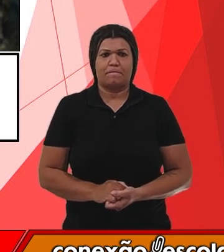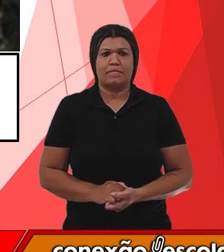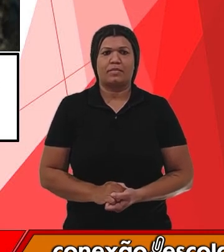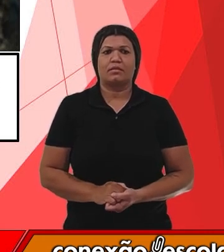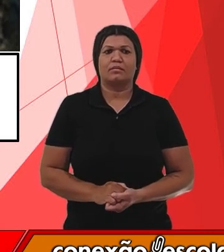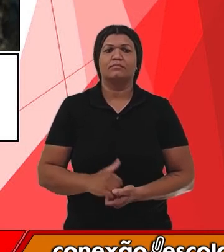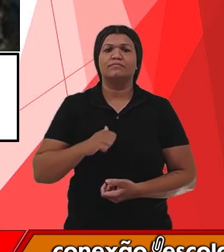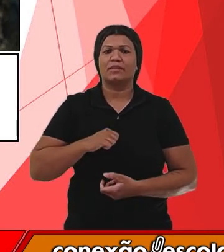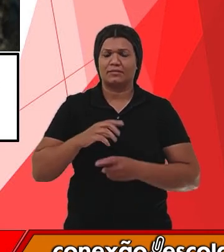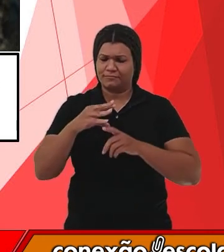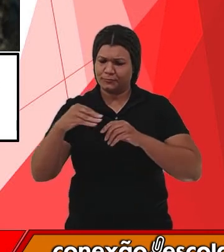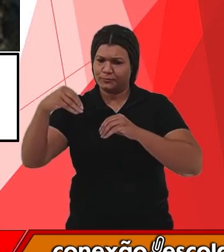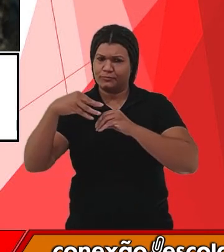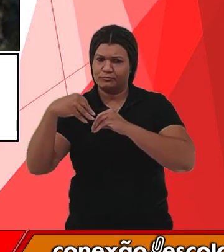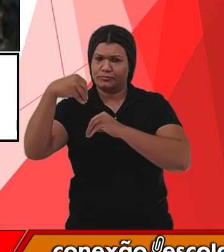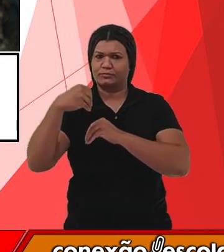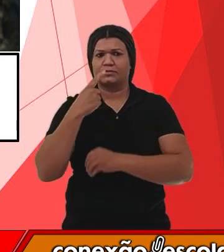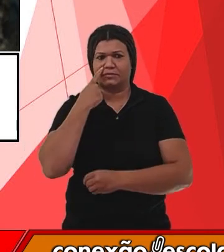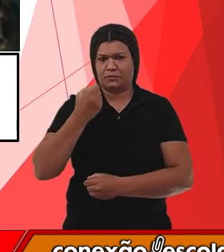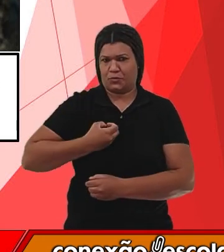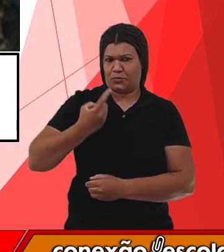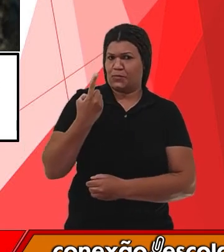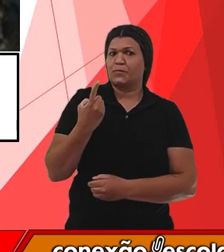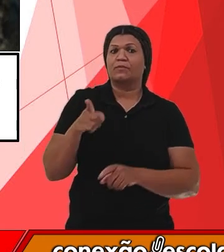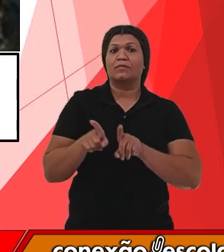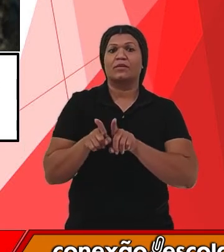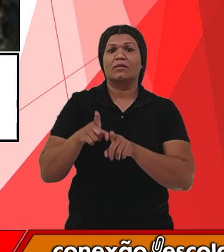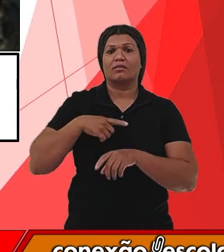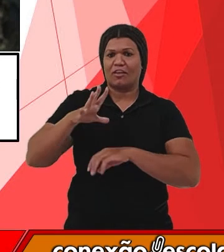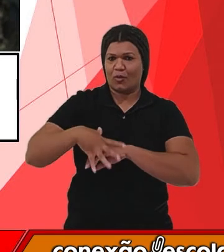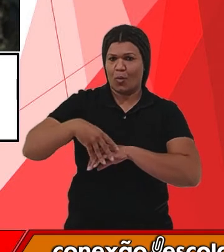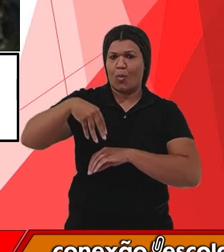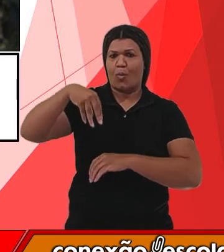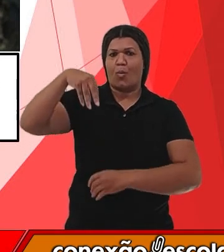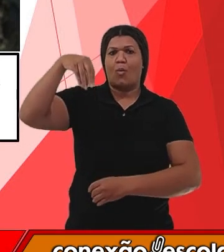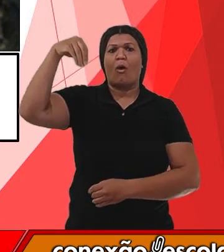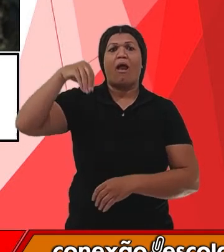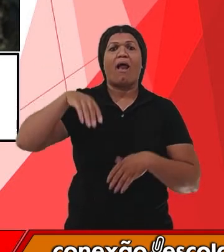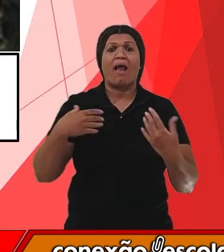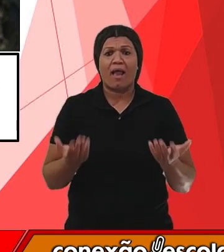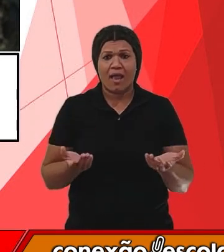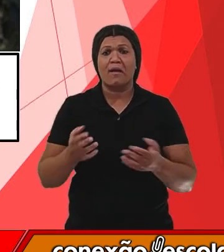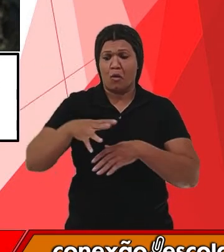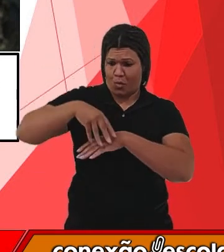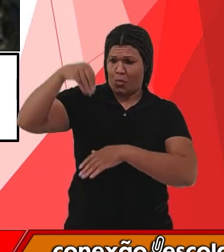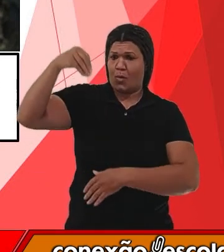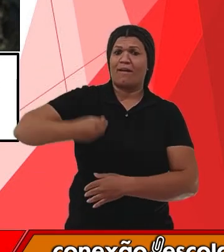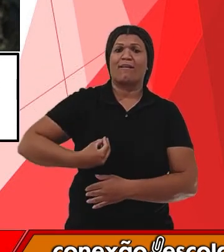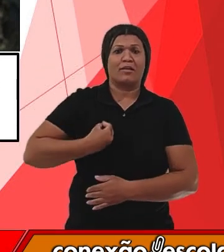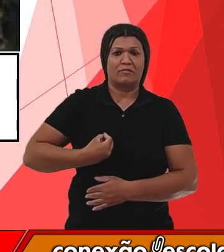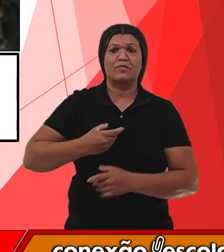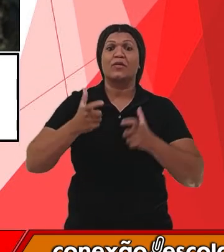as esponjas, os polvos. Ah, então os polvos vivem onde mesmo?